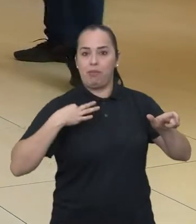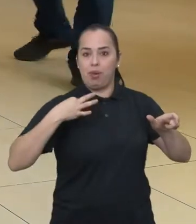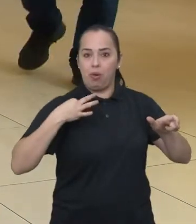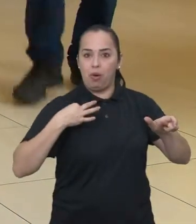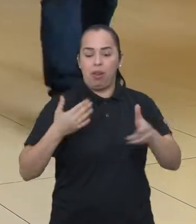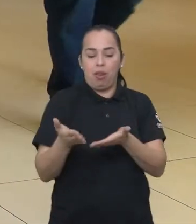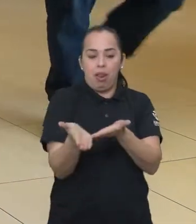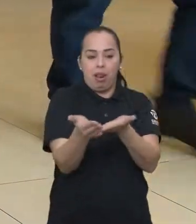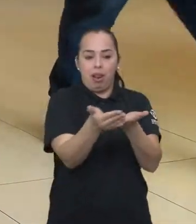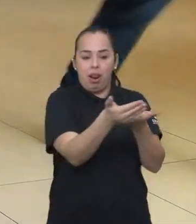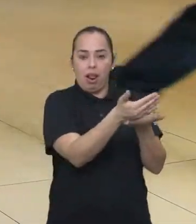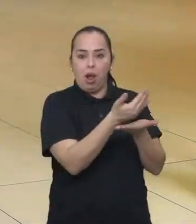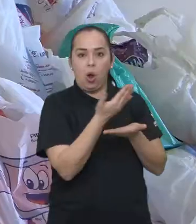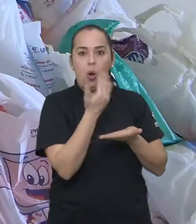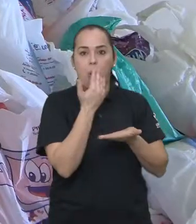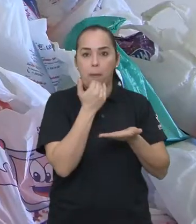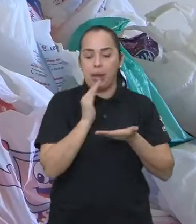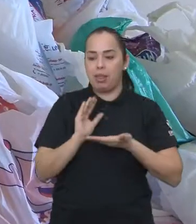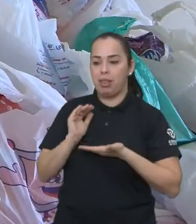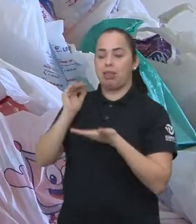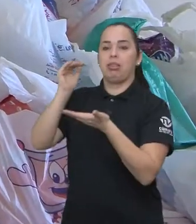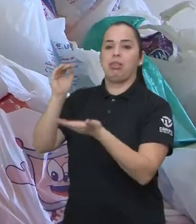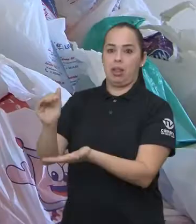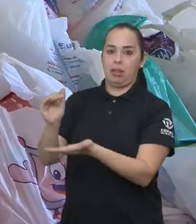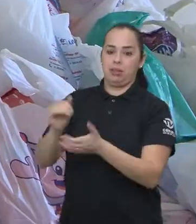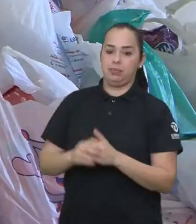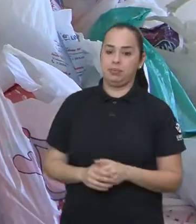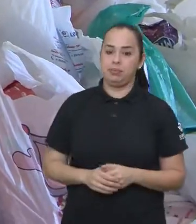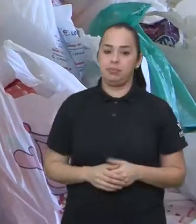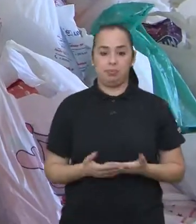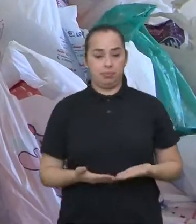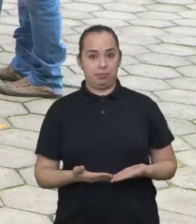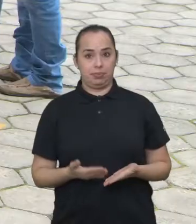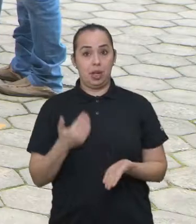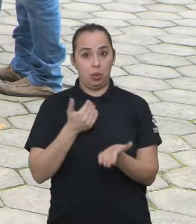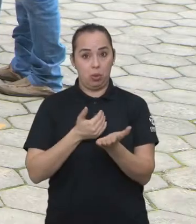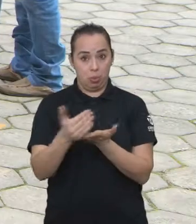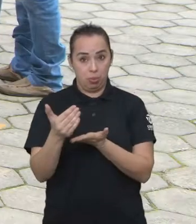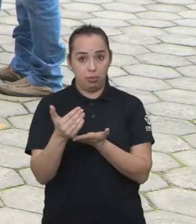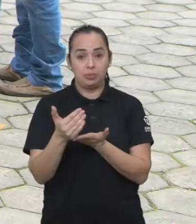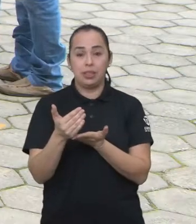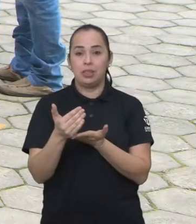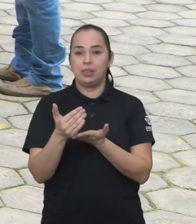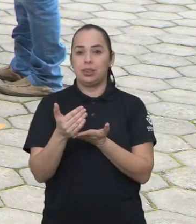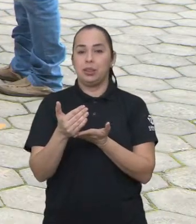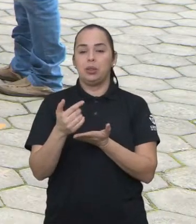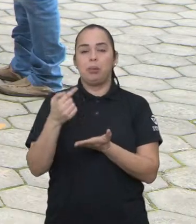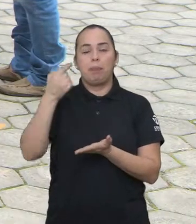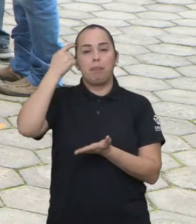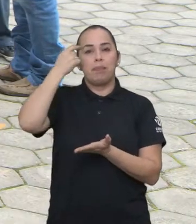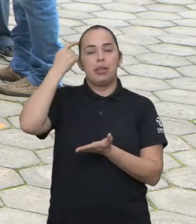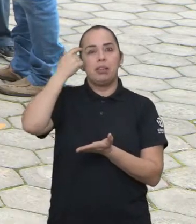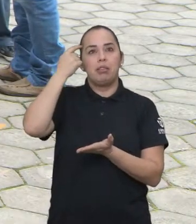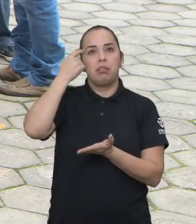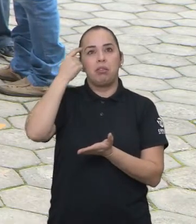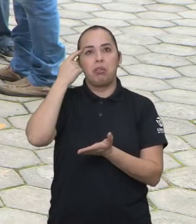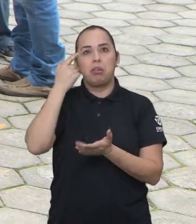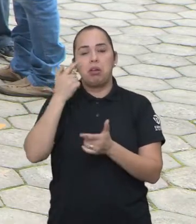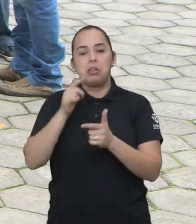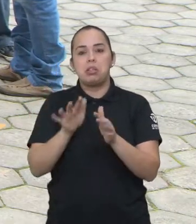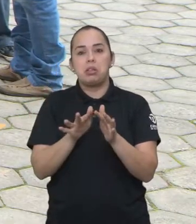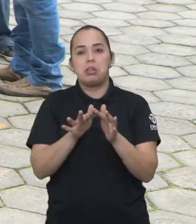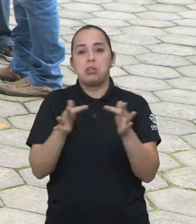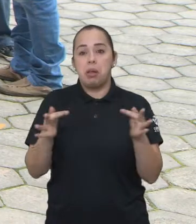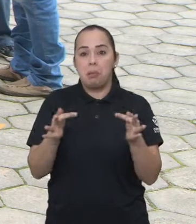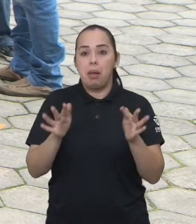alimentos no segundo domingo de cada mês para doar a quem mais precisa no começo tudo parecia que ia ser